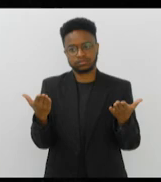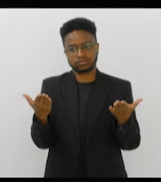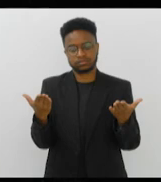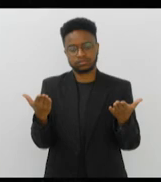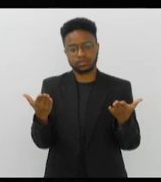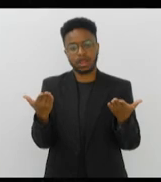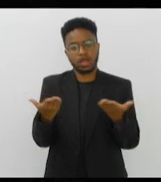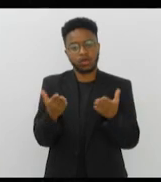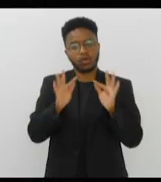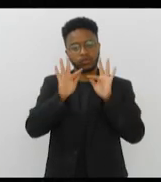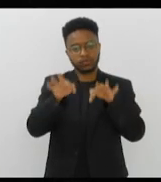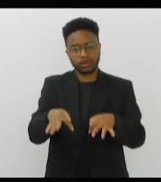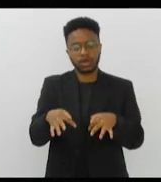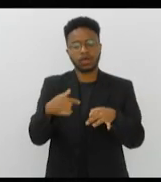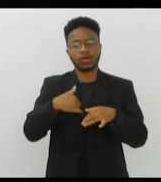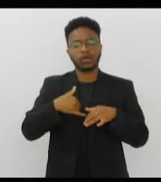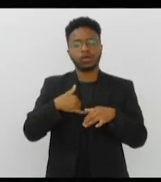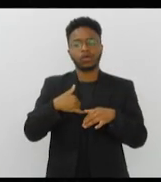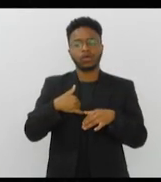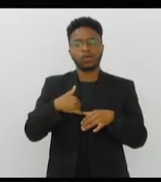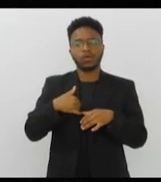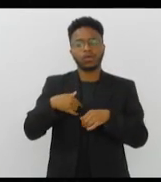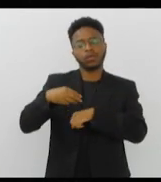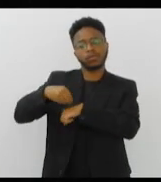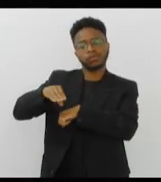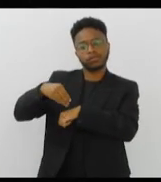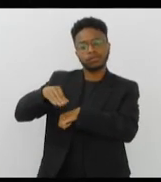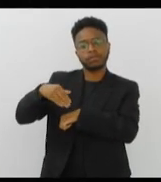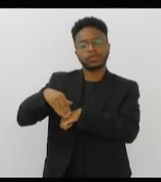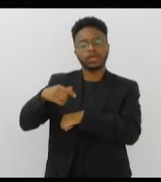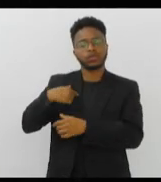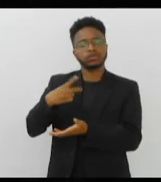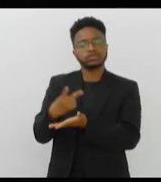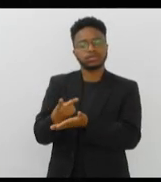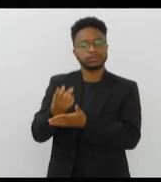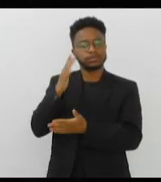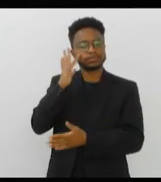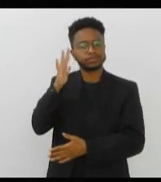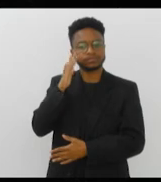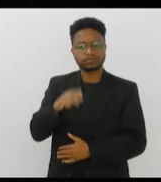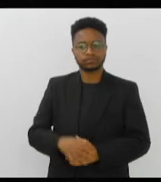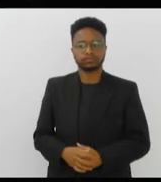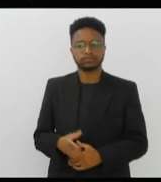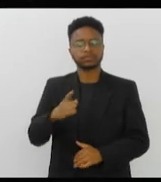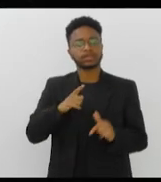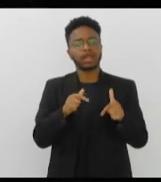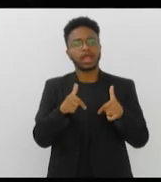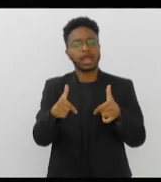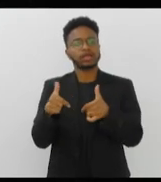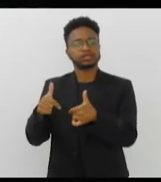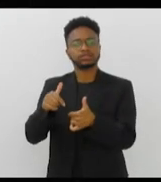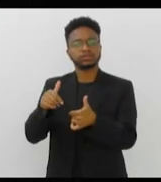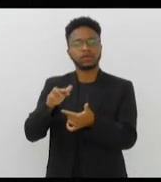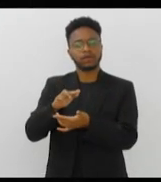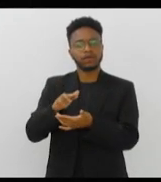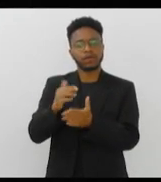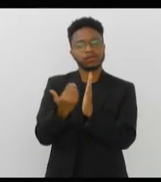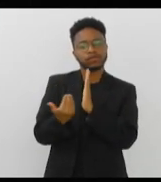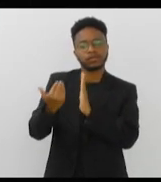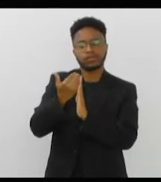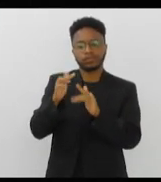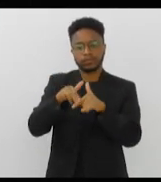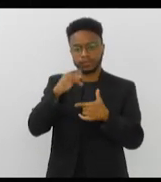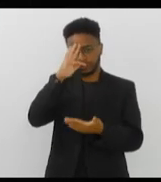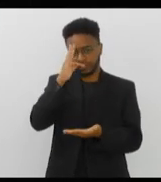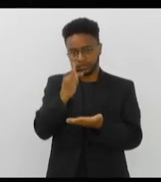Para finalizar, gostaria de deixar uma reflexão que tem me acompanhado. Grandes realizações nascem de fé, do trabalho